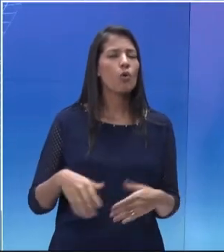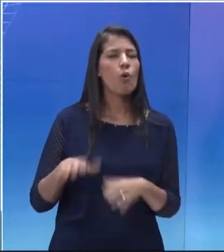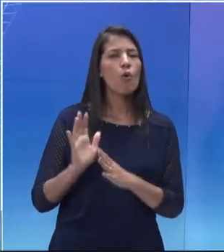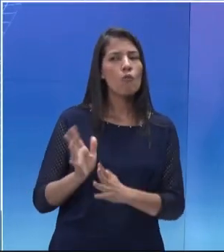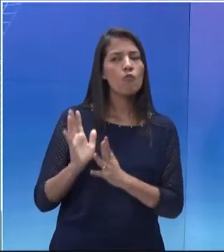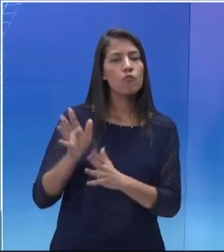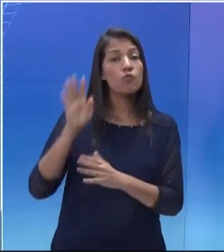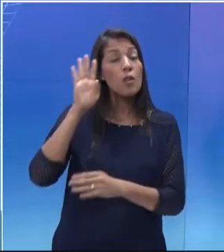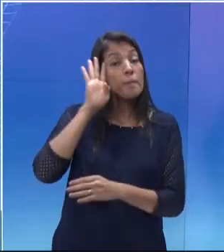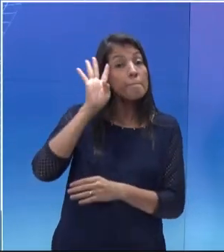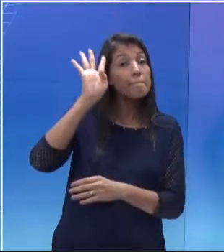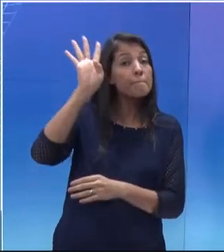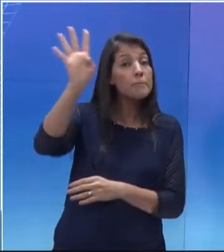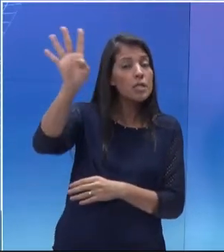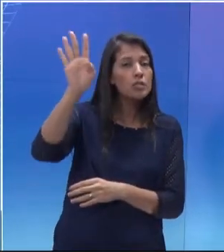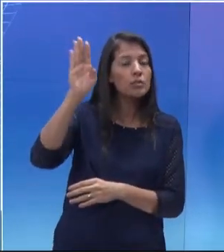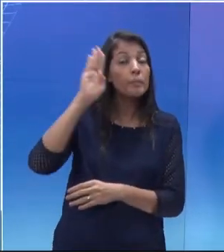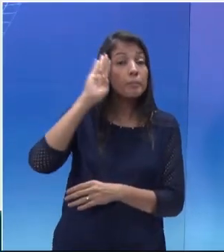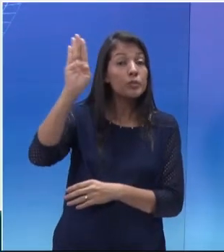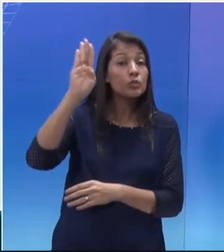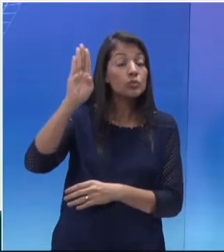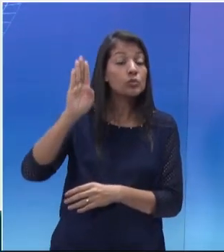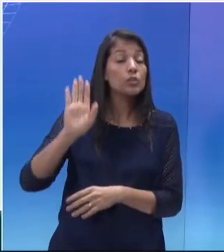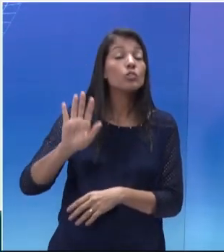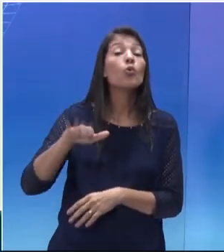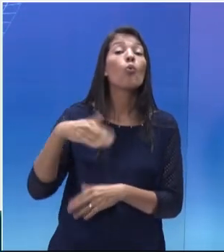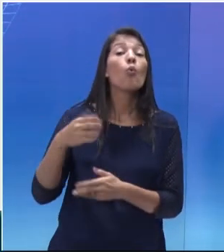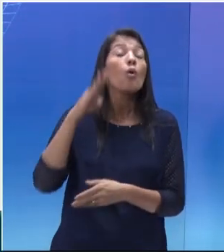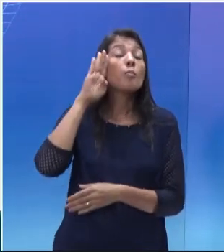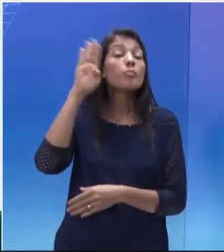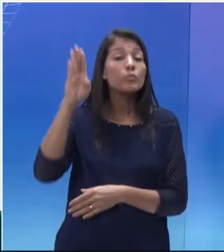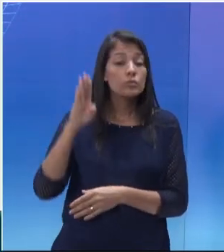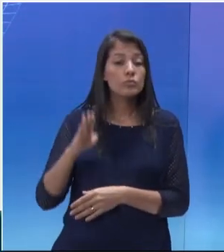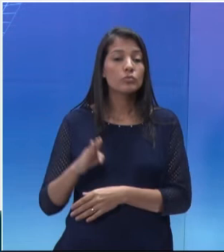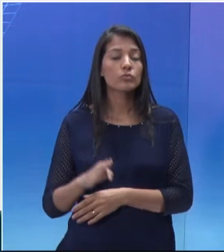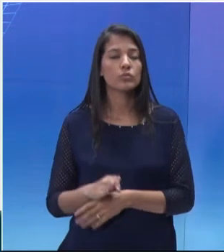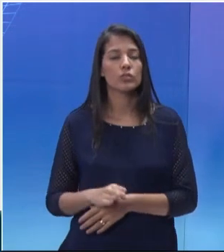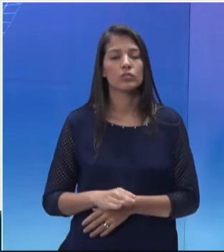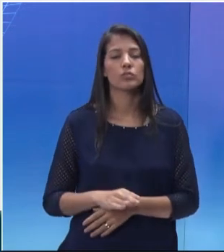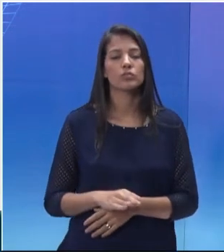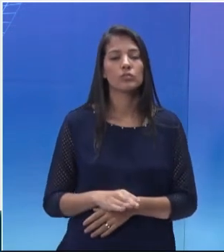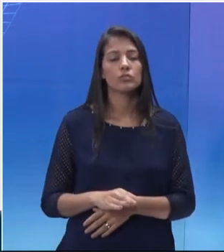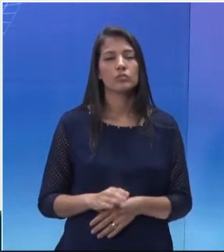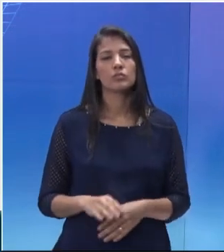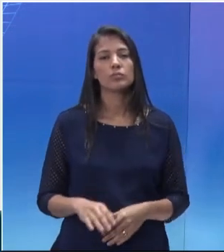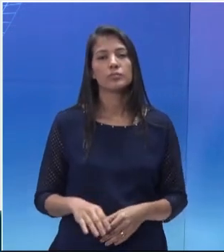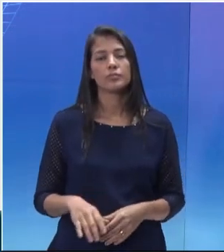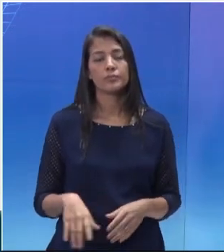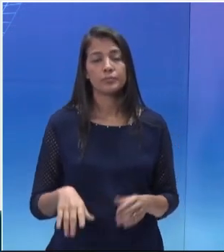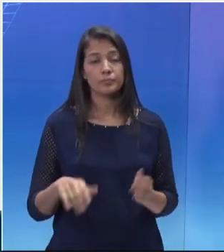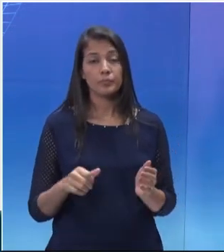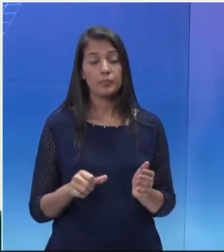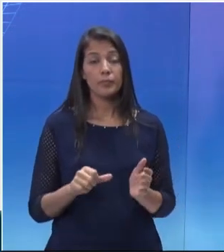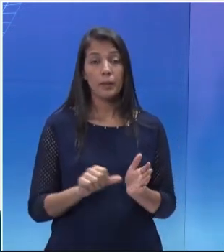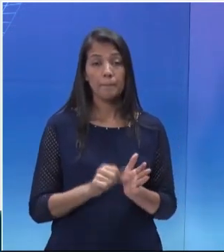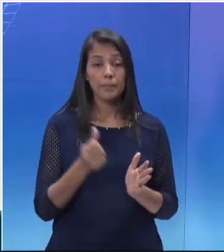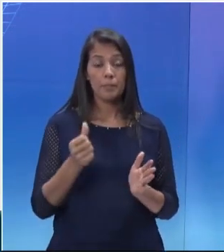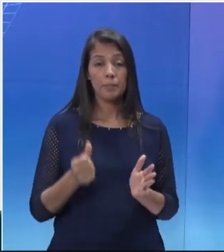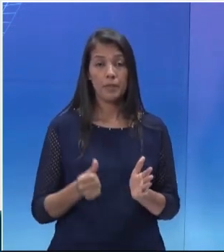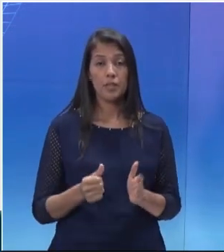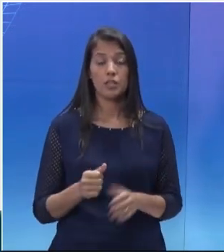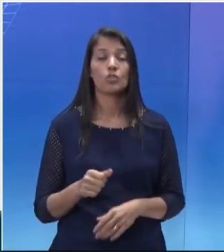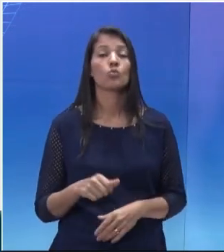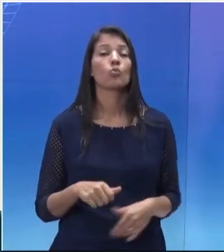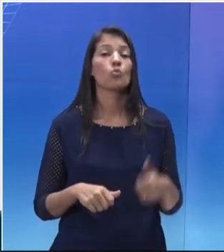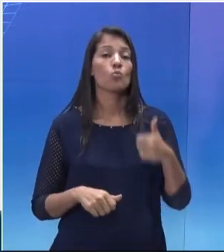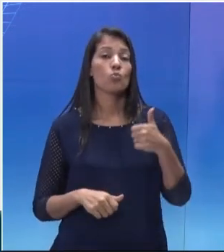de descargas. Nós temos aqui, então, a prioridade de descarga para os cátions a seguinte maneira. As